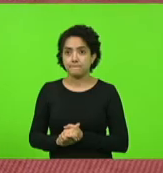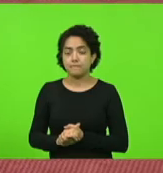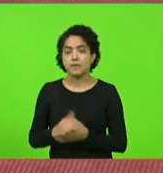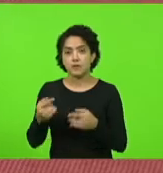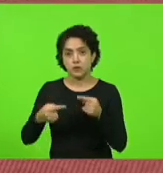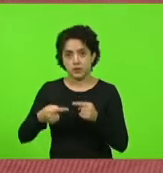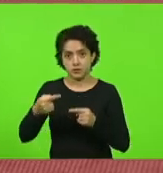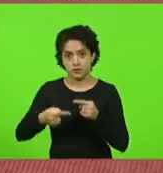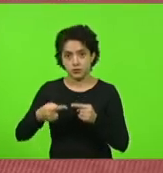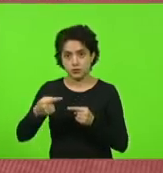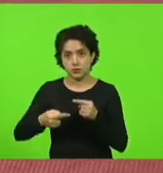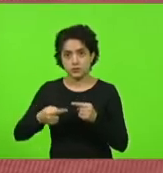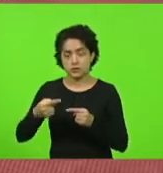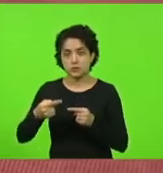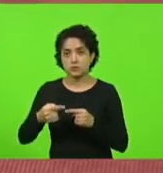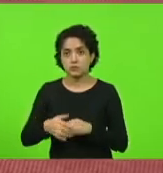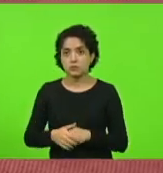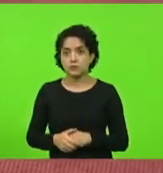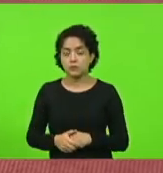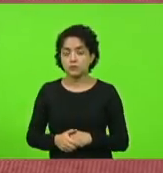discussão.